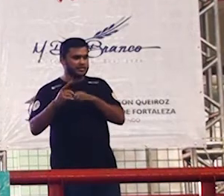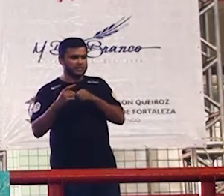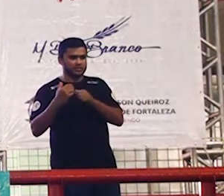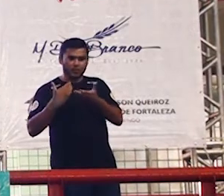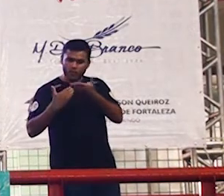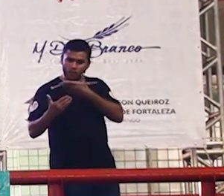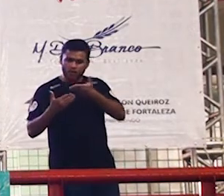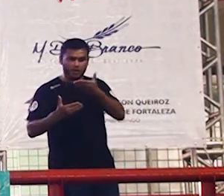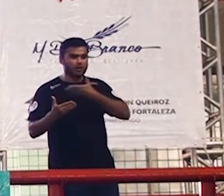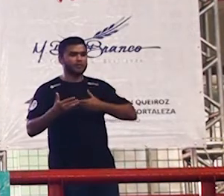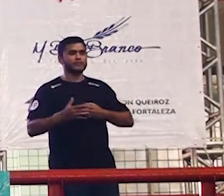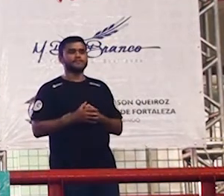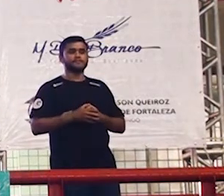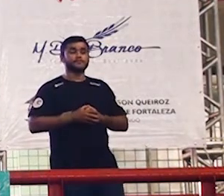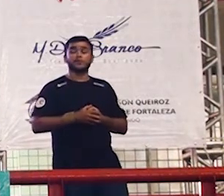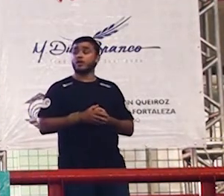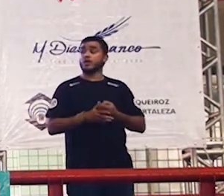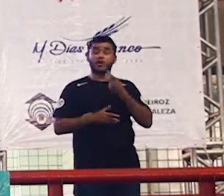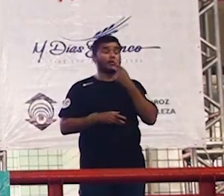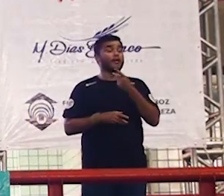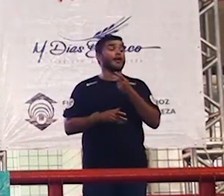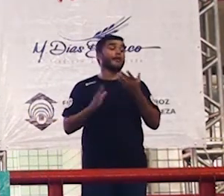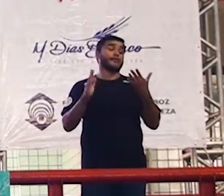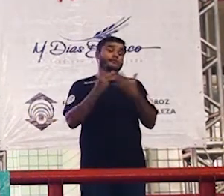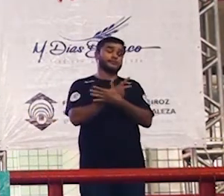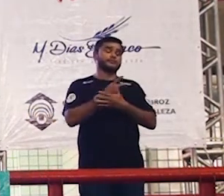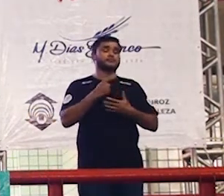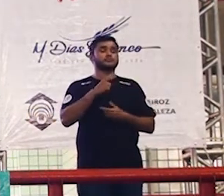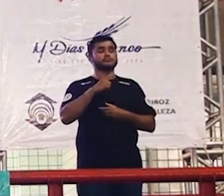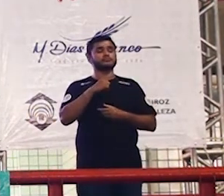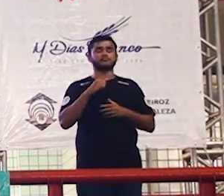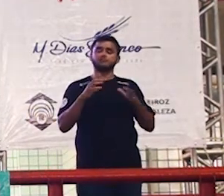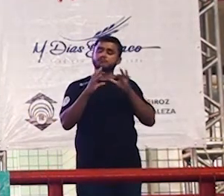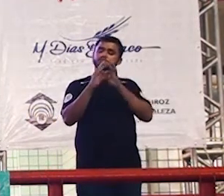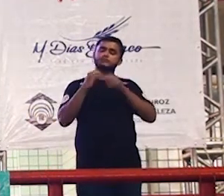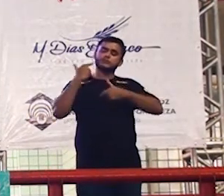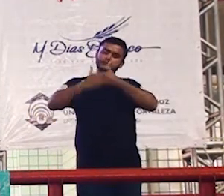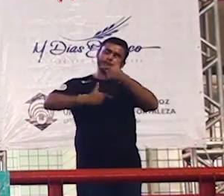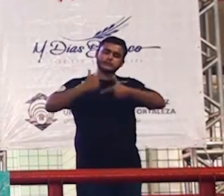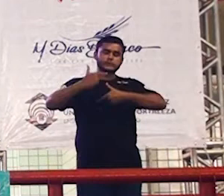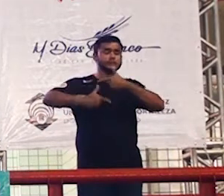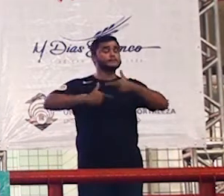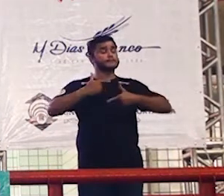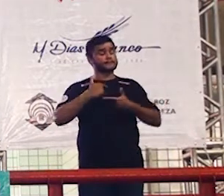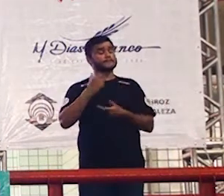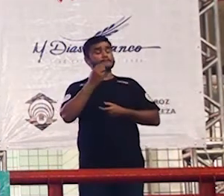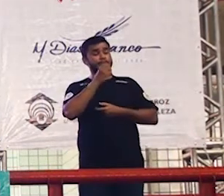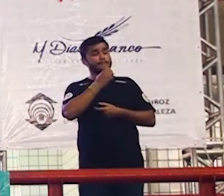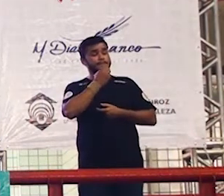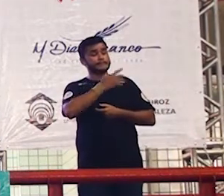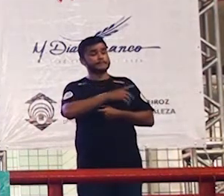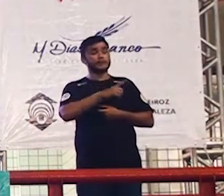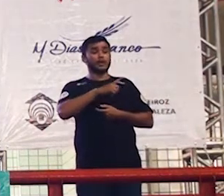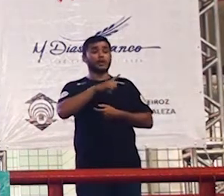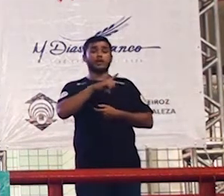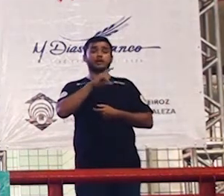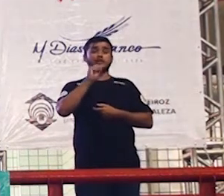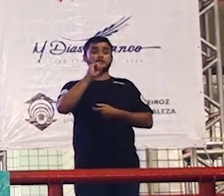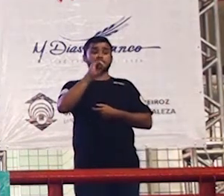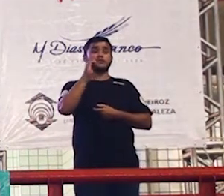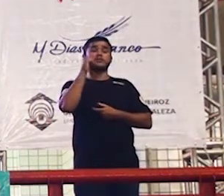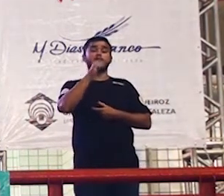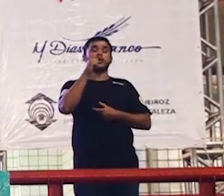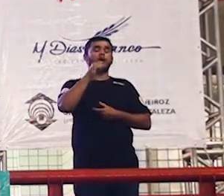conotação, que se divide e se reúne ao sabor do trabalho. Se a mulher entoa uma